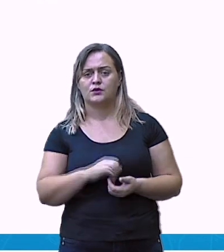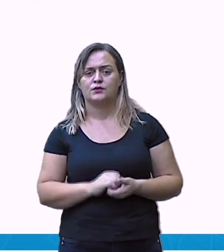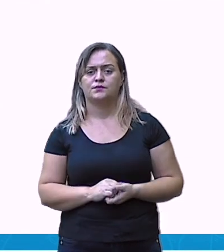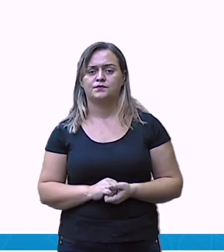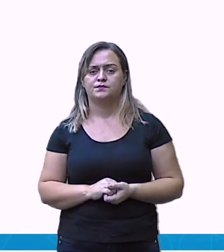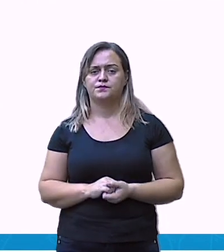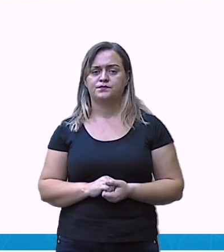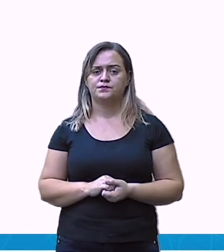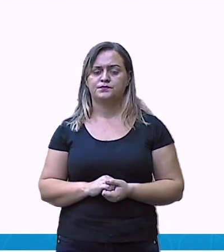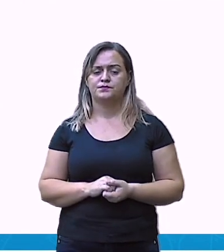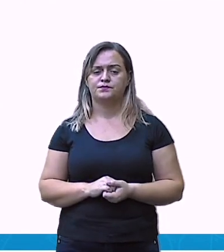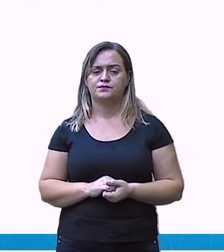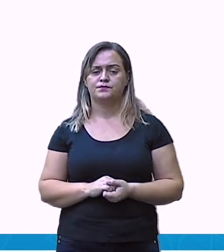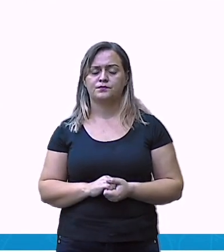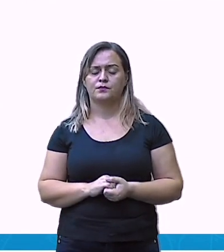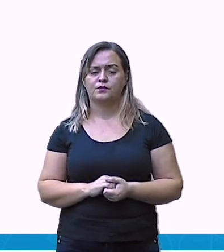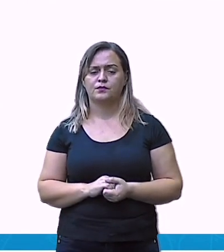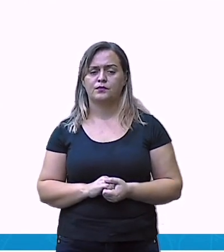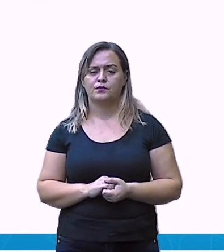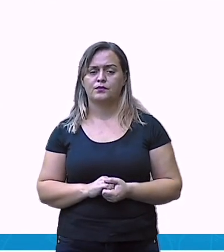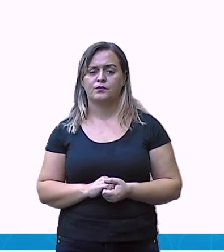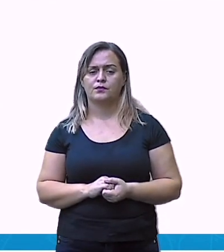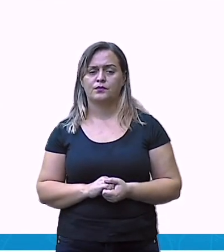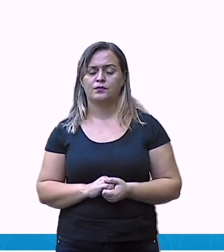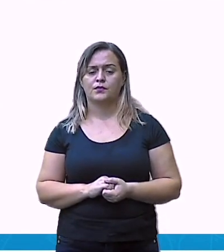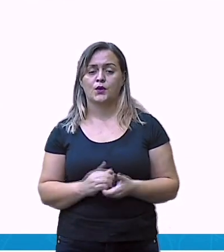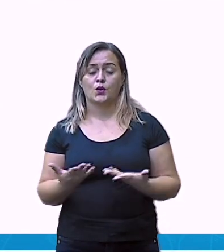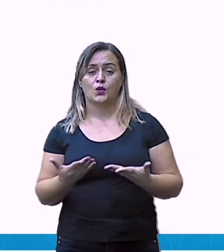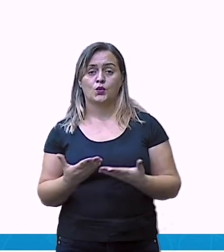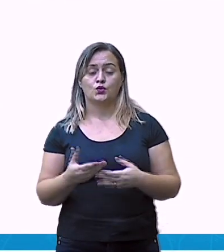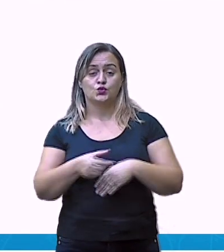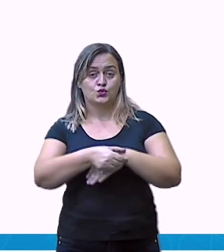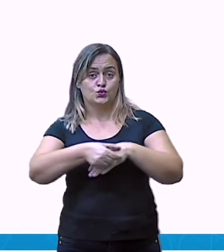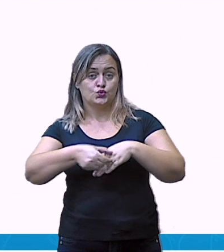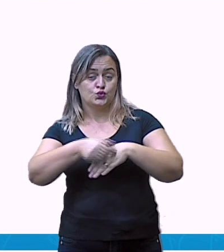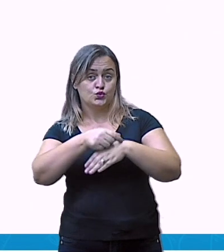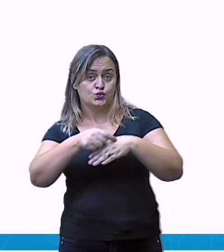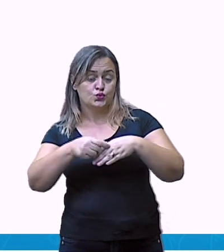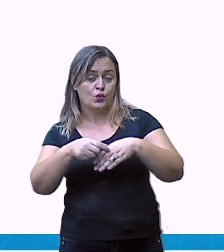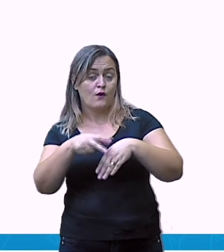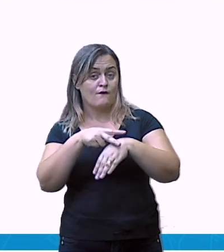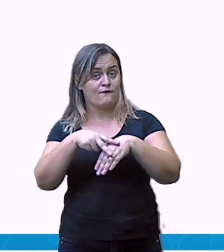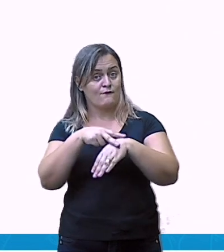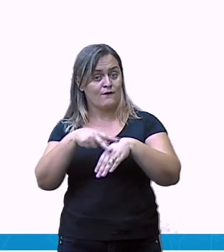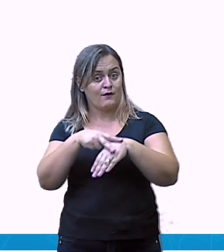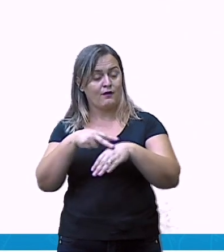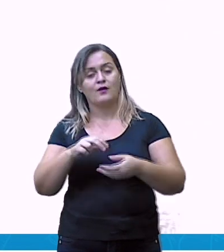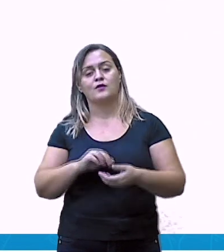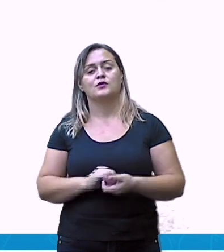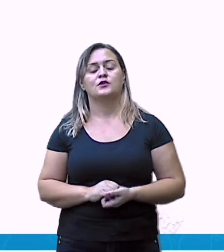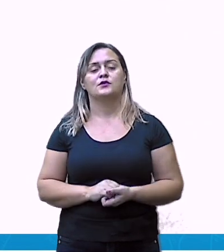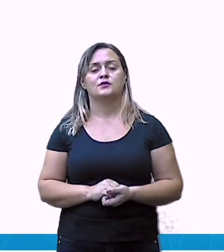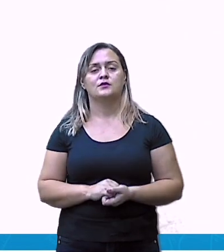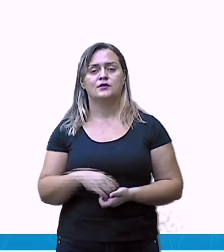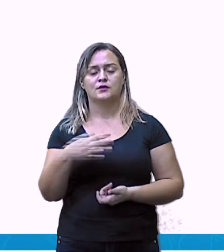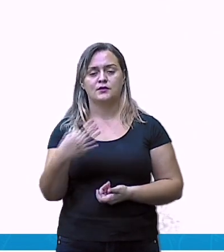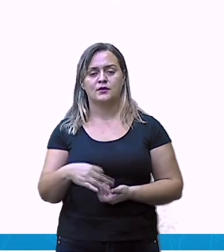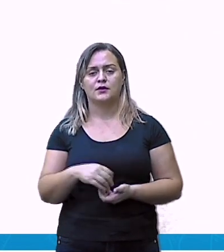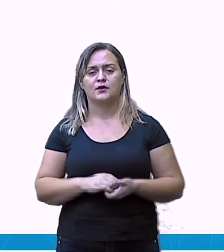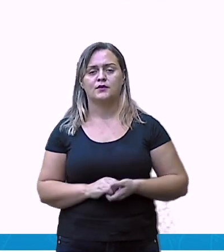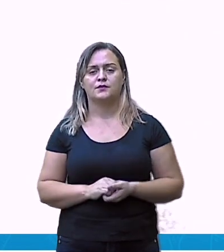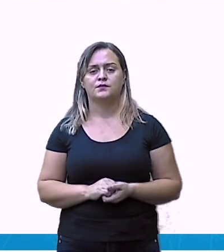Pronto. O chuchu, verde, né? Então você vai colocar aí o quadrinho verde e vai escrever